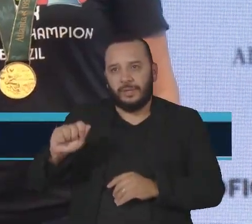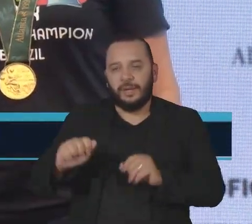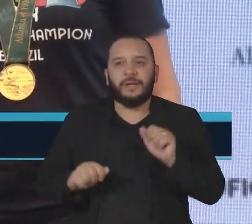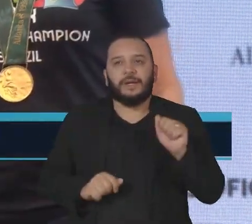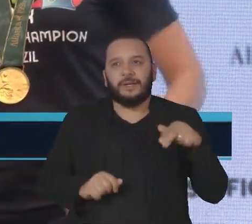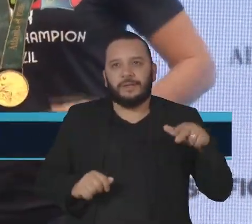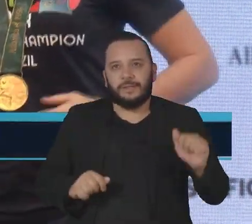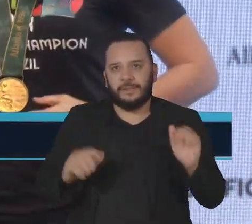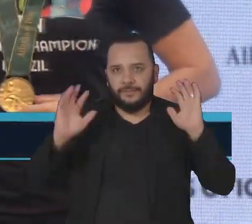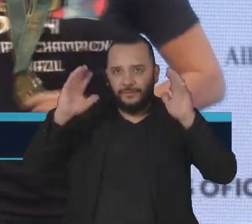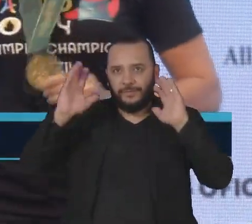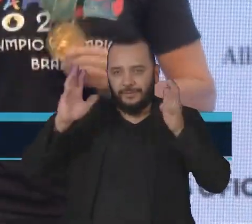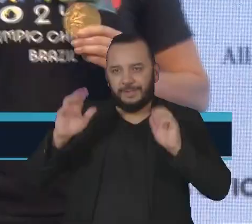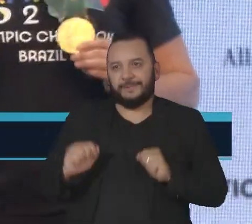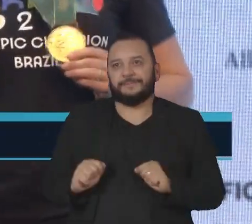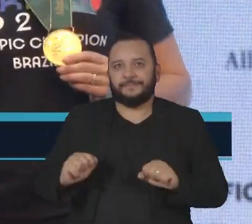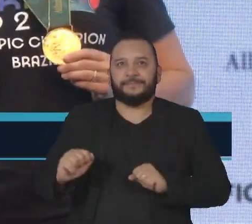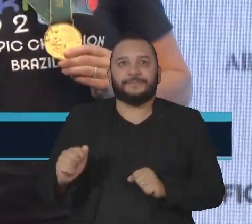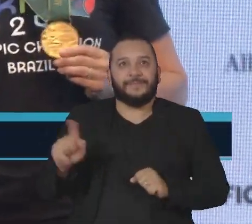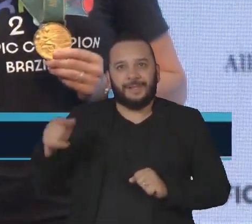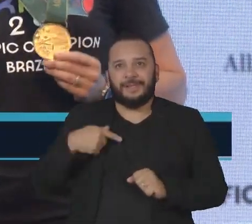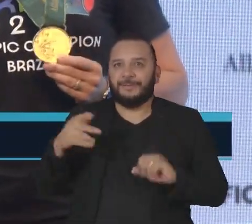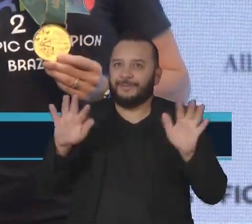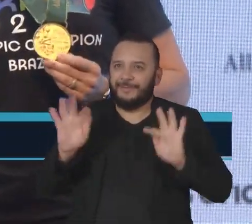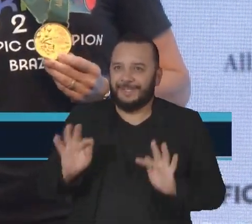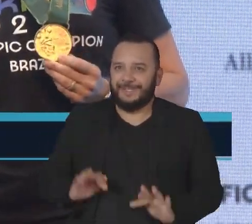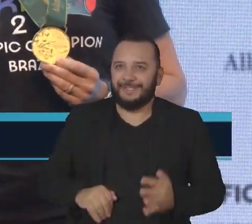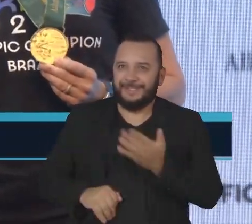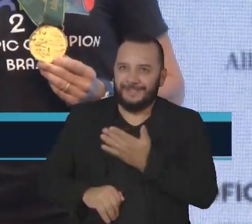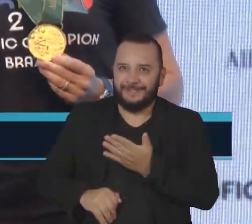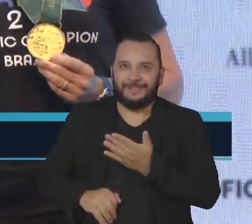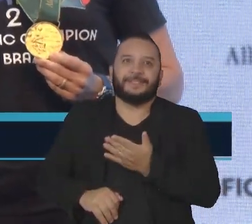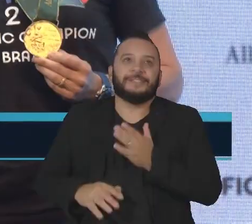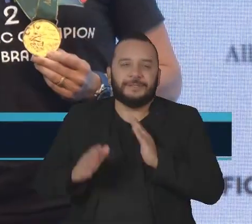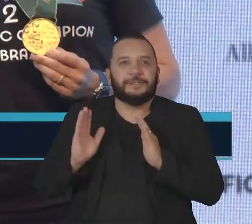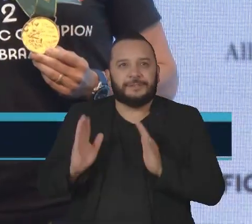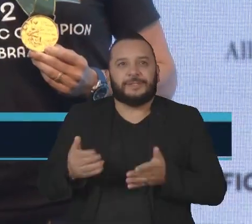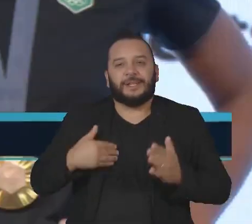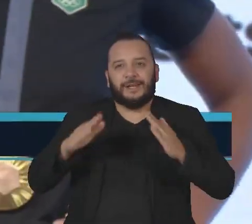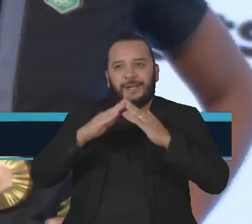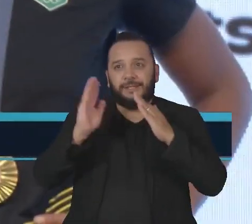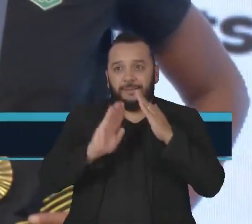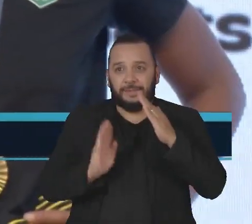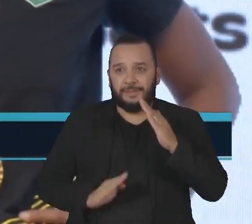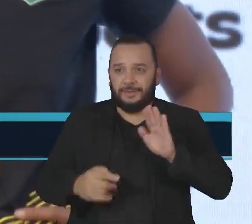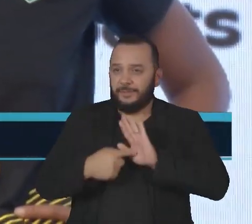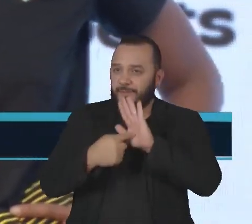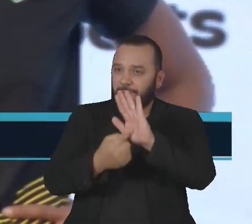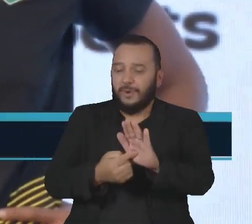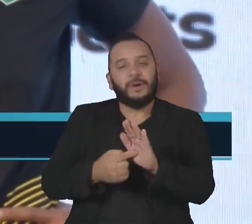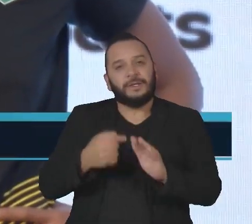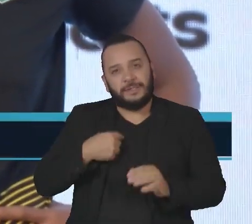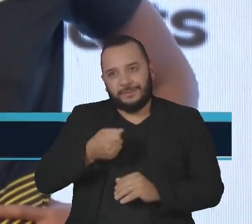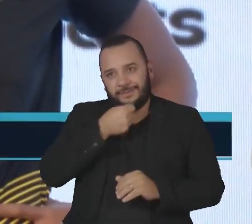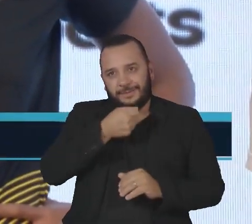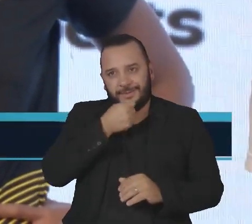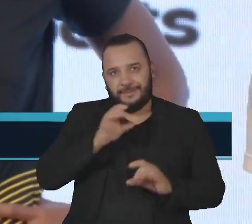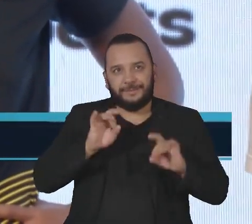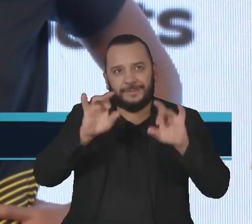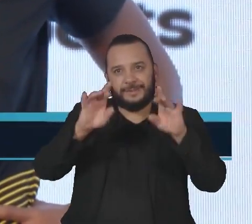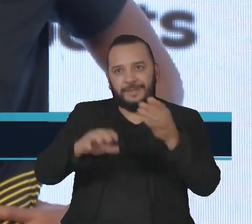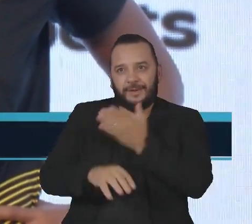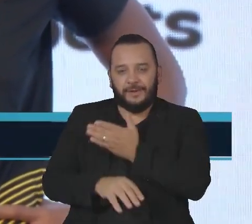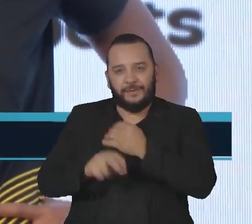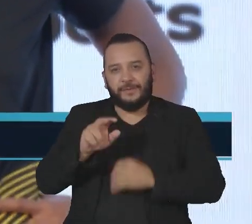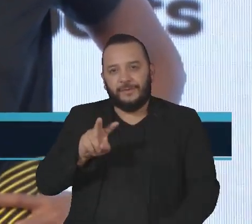do vôlei de praia. E elas comemoraram o título olímpico na Casa Brasil, como mostra o enviado especial da TV Cultura a